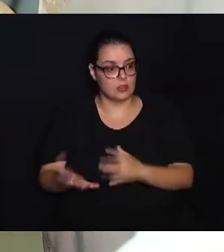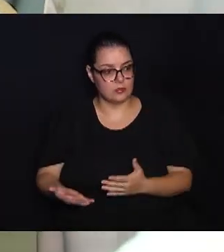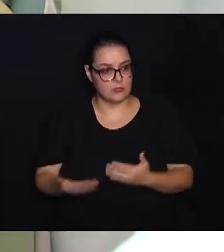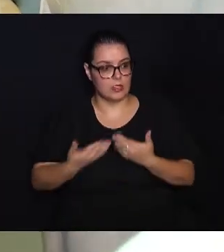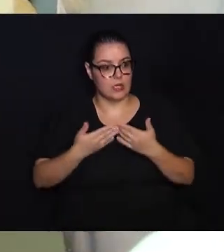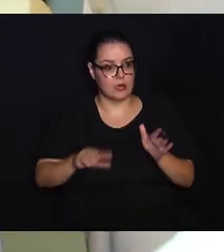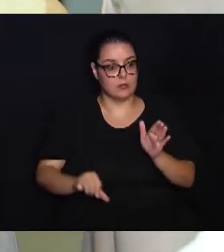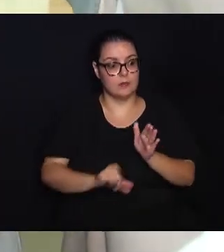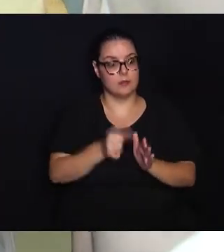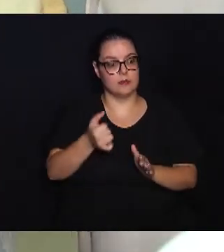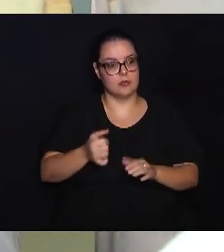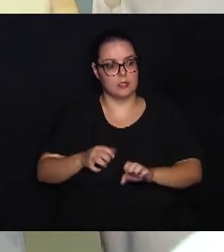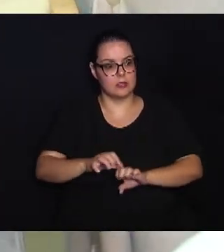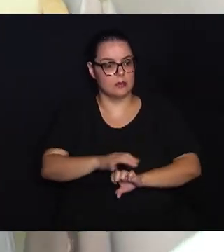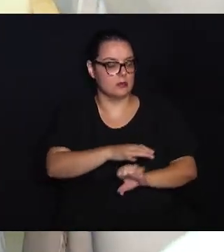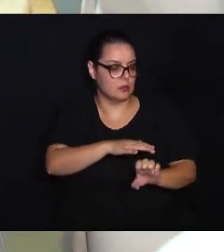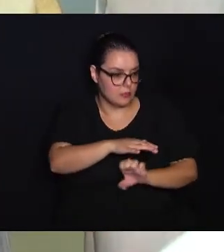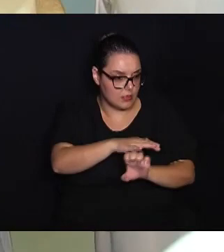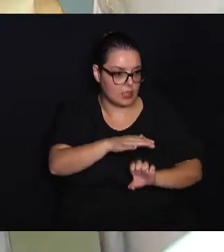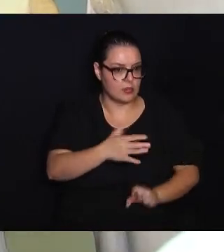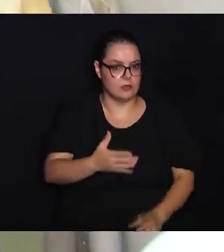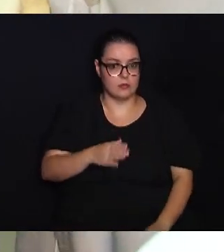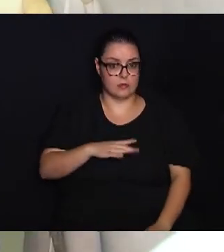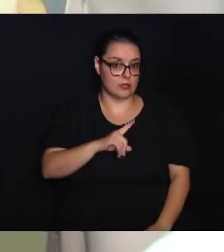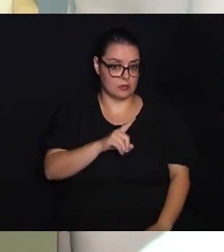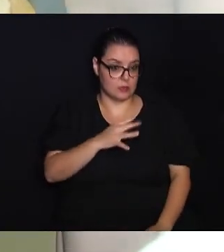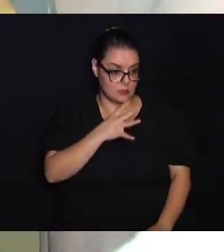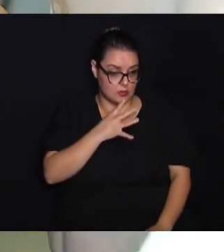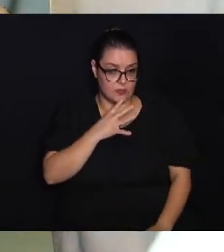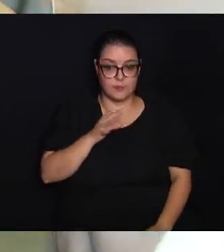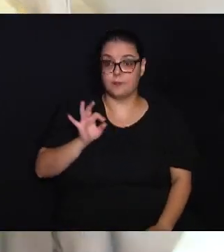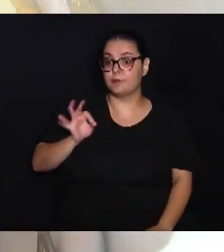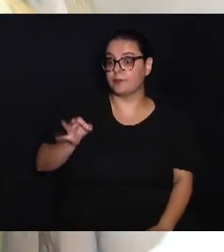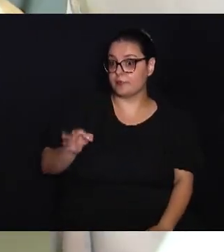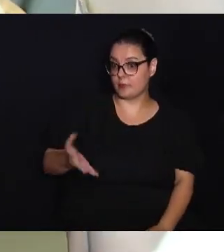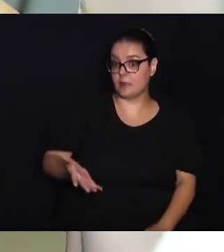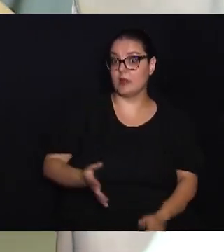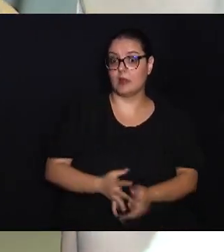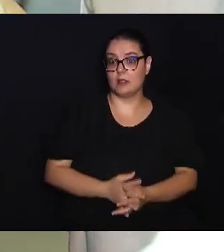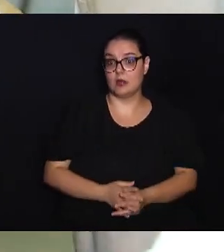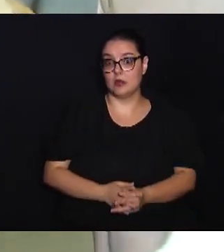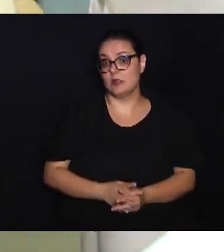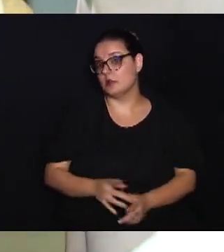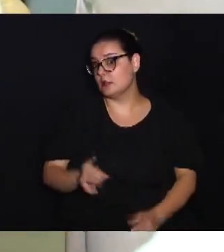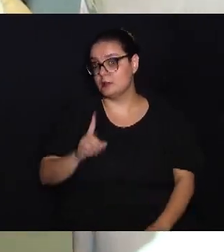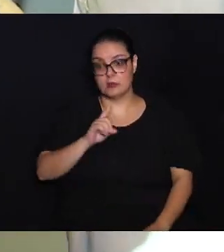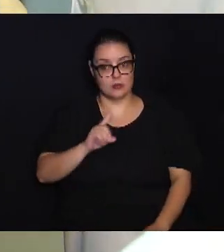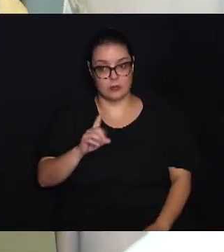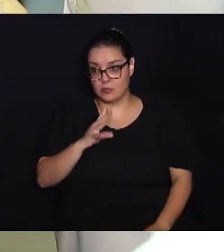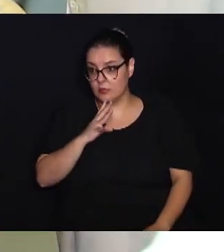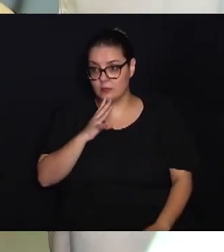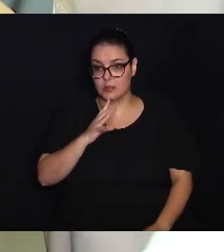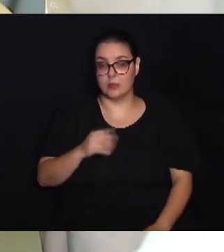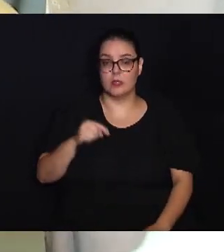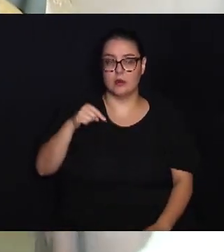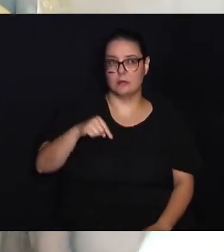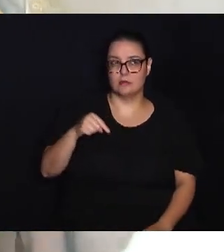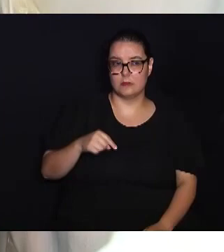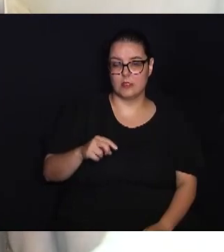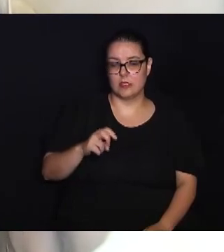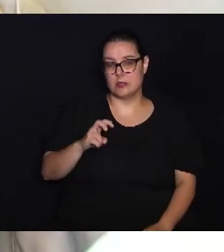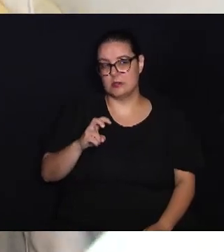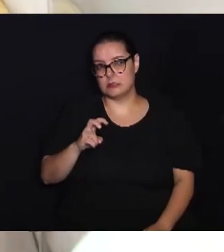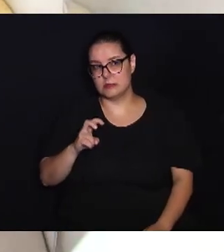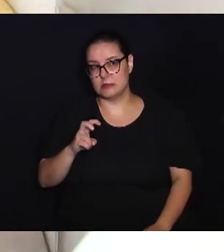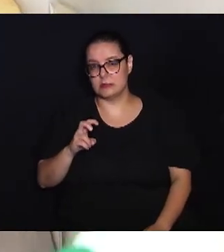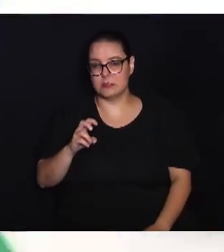organizar abriu o seu primeiro negócio numa cidade que vocês não conhece exatamente não conhecemos nós estamos aqui desde o